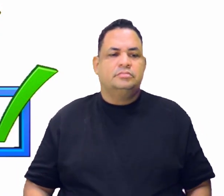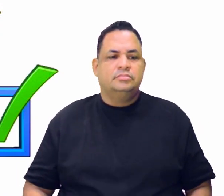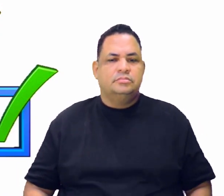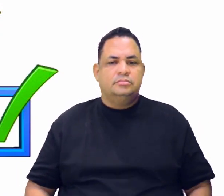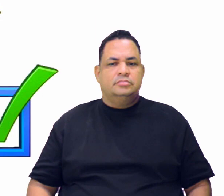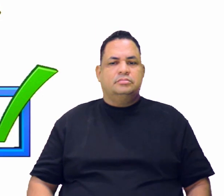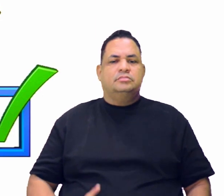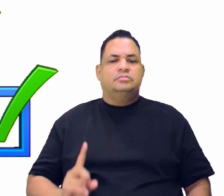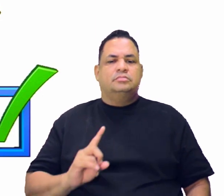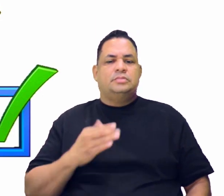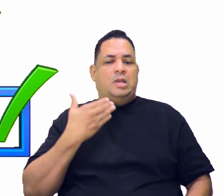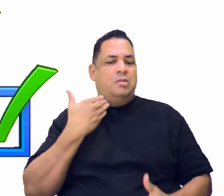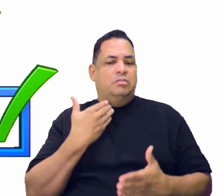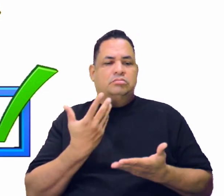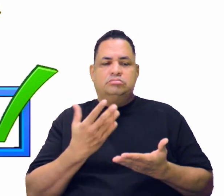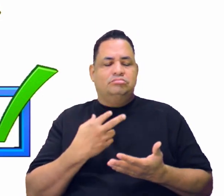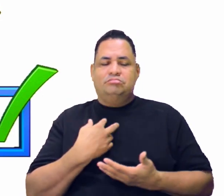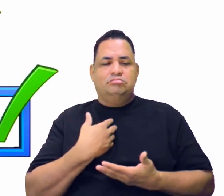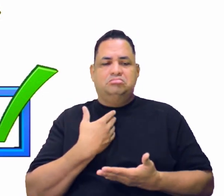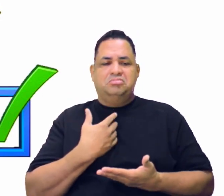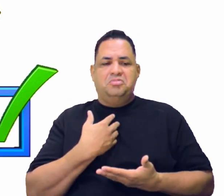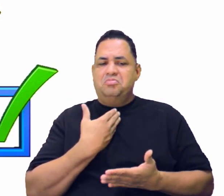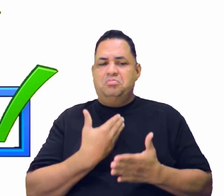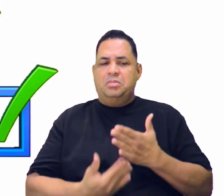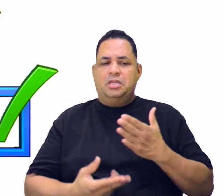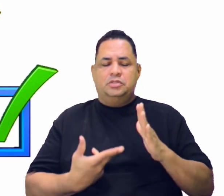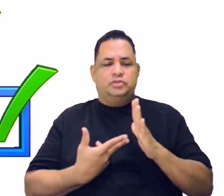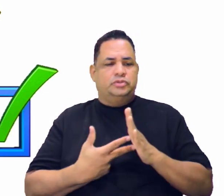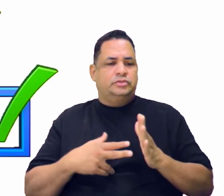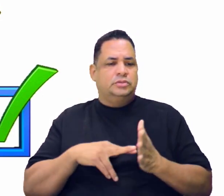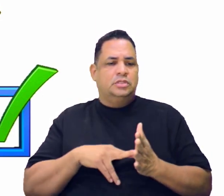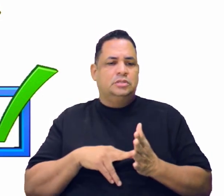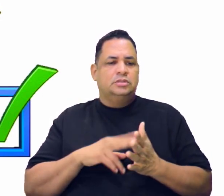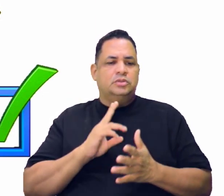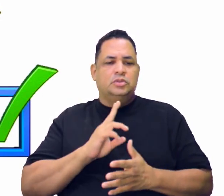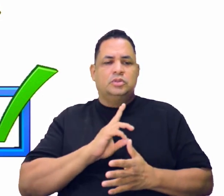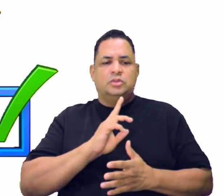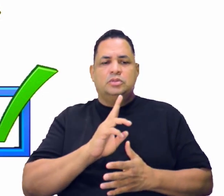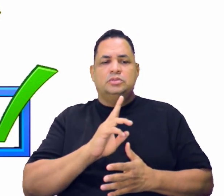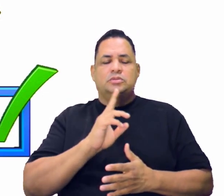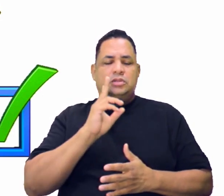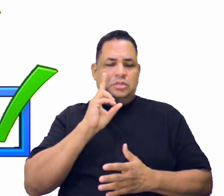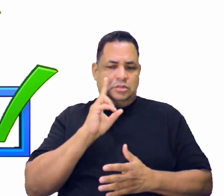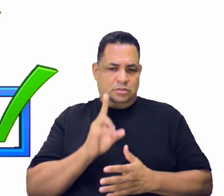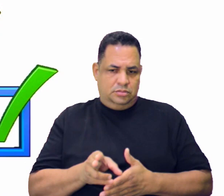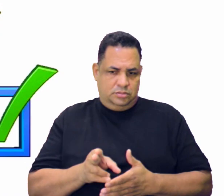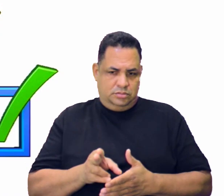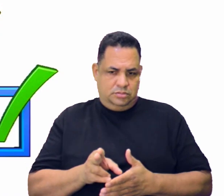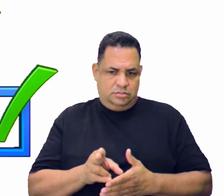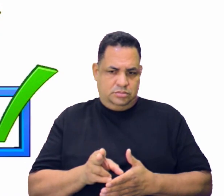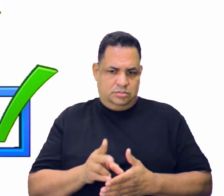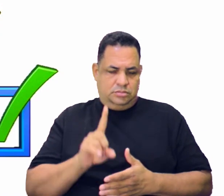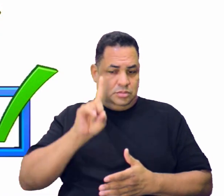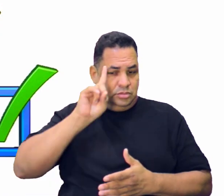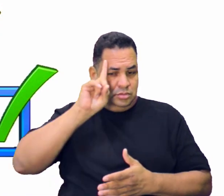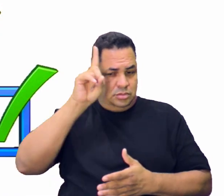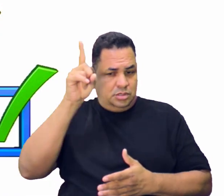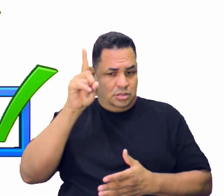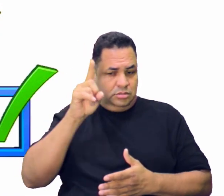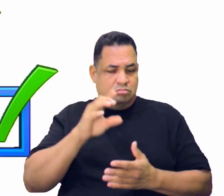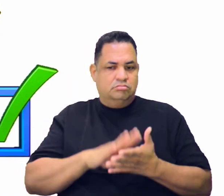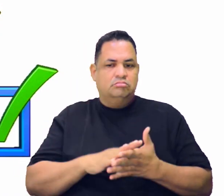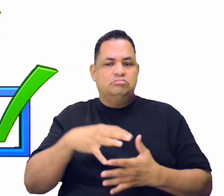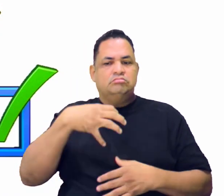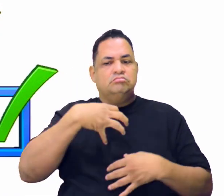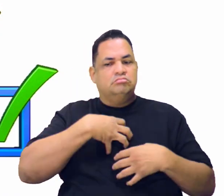Não vai perder o sentido, tá bom? Vai continuar com a mesma ideia, com o mesmo